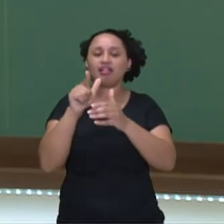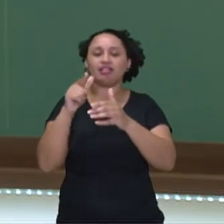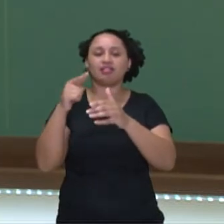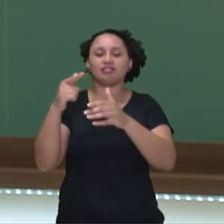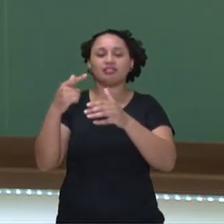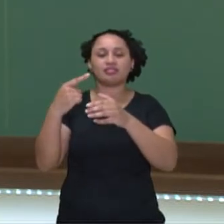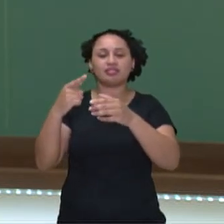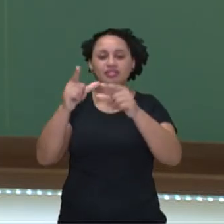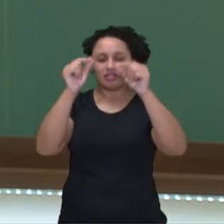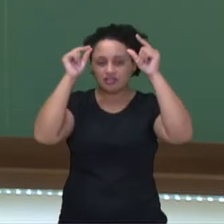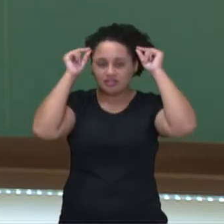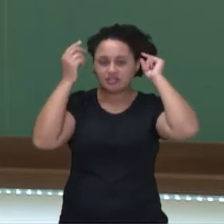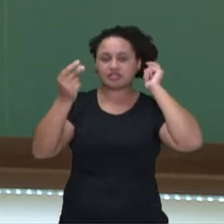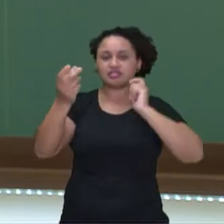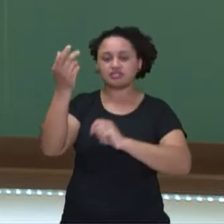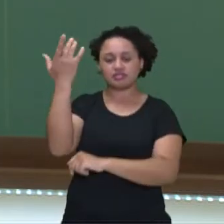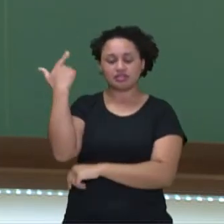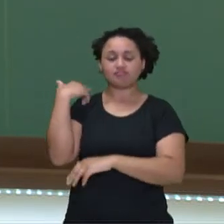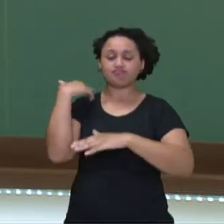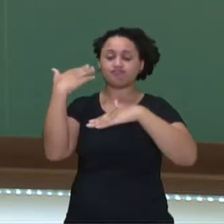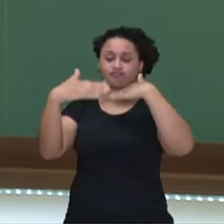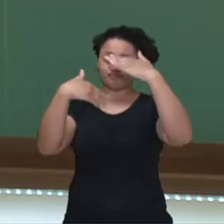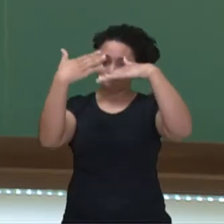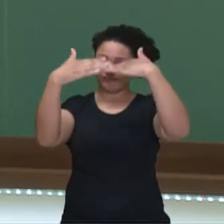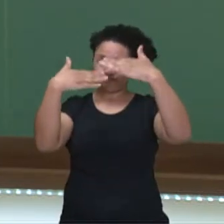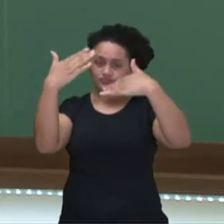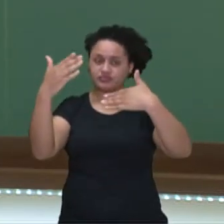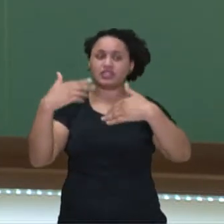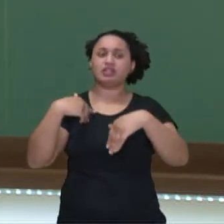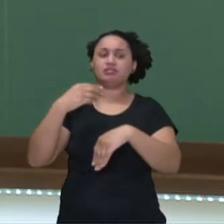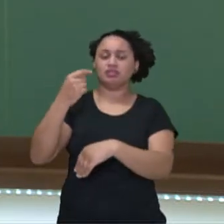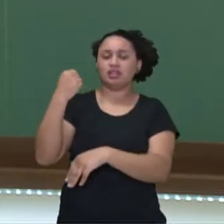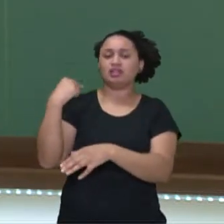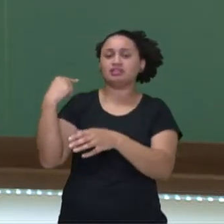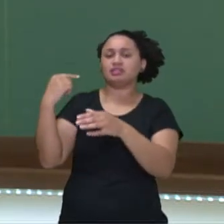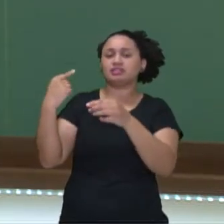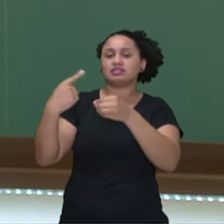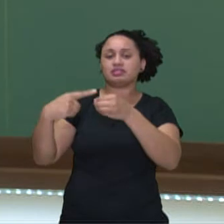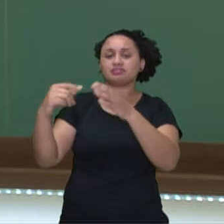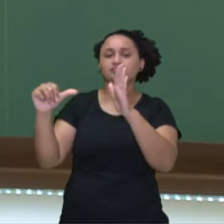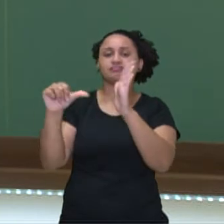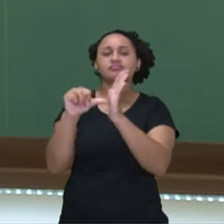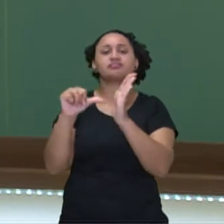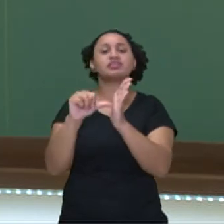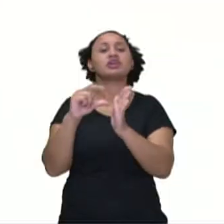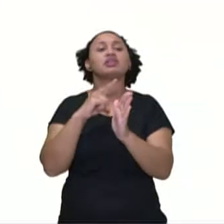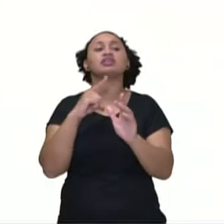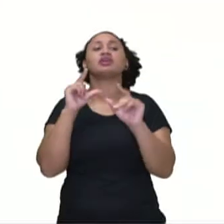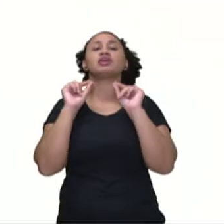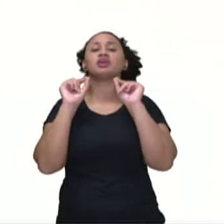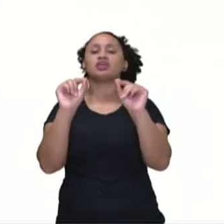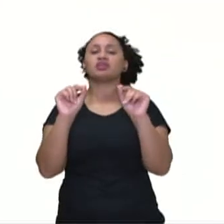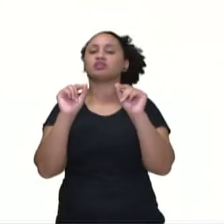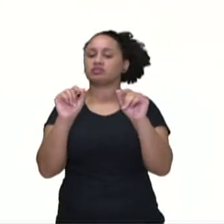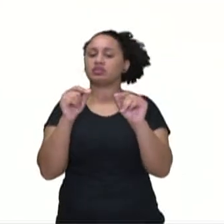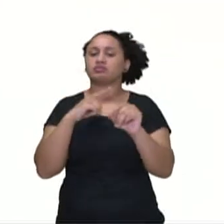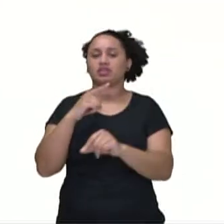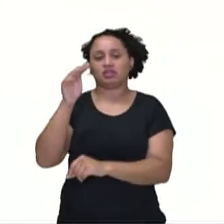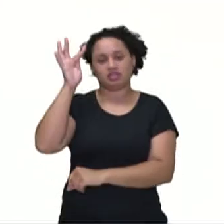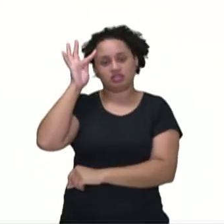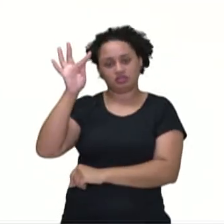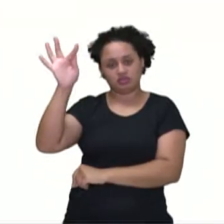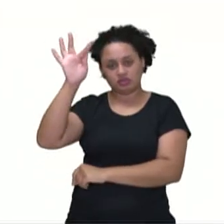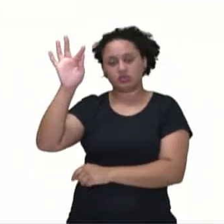de desenvolvimento da Grécia Antiga lá da cidade de Atenas, o que nós temos? Nós temos a